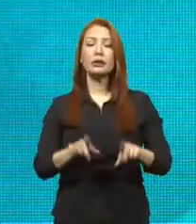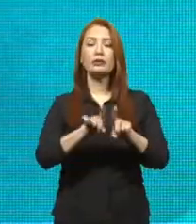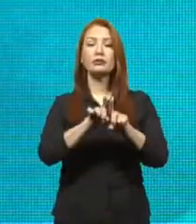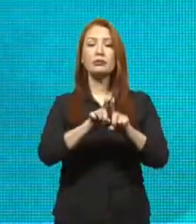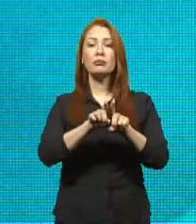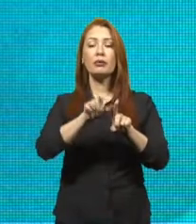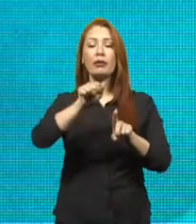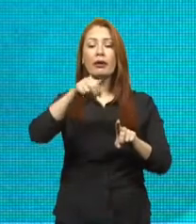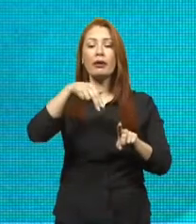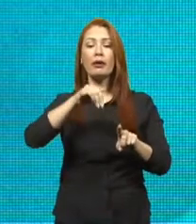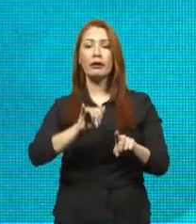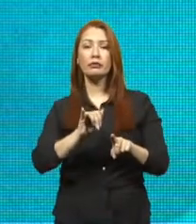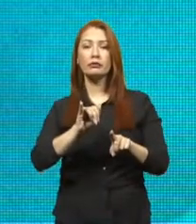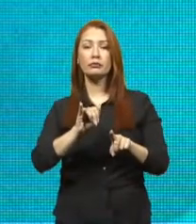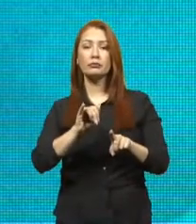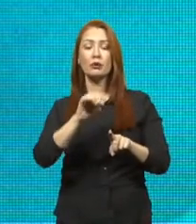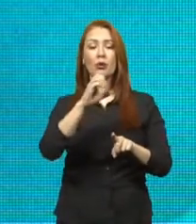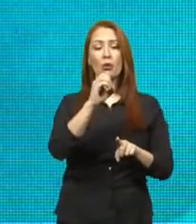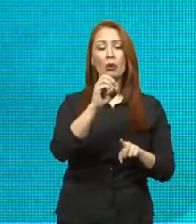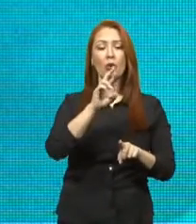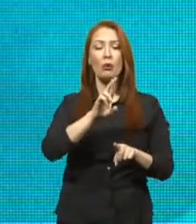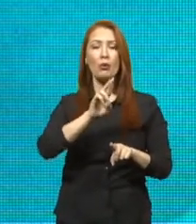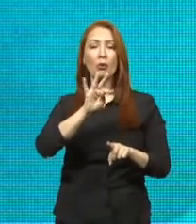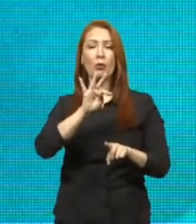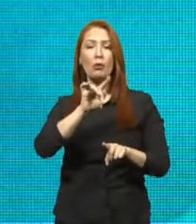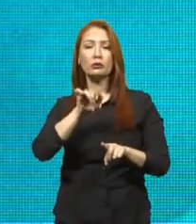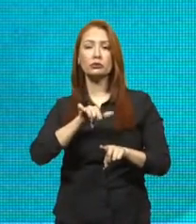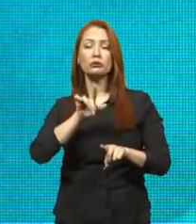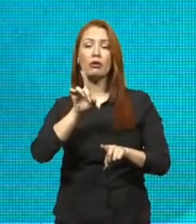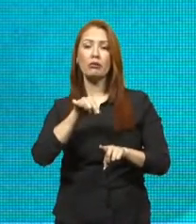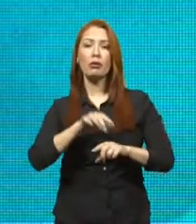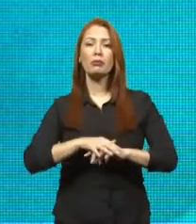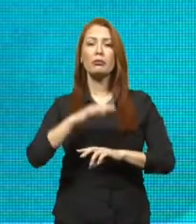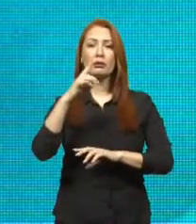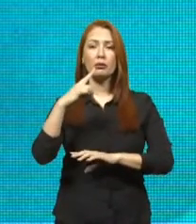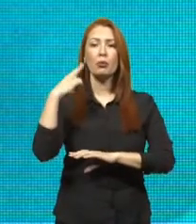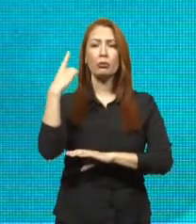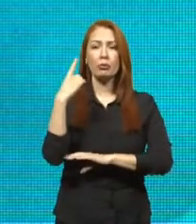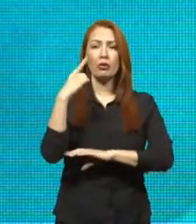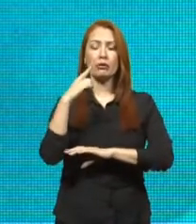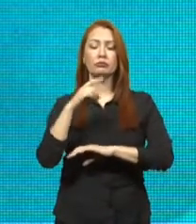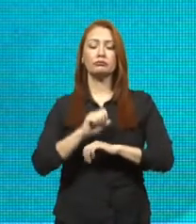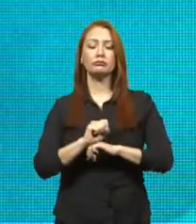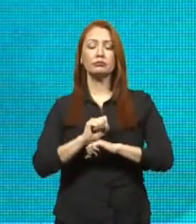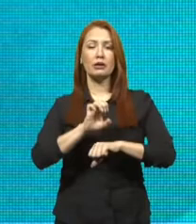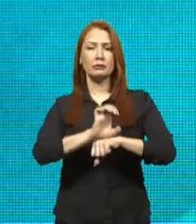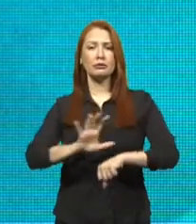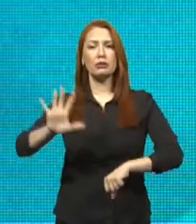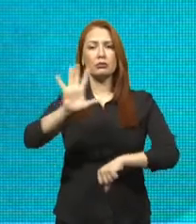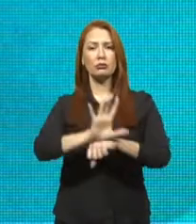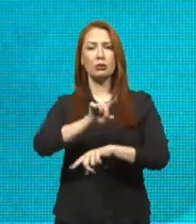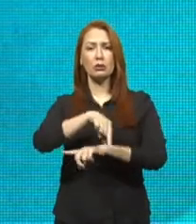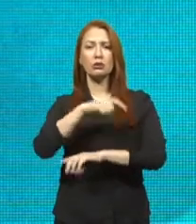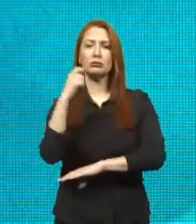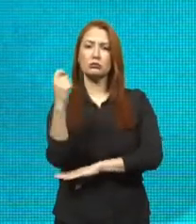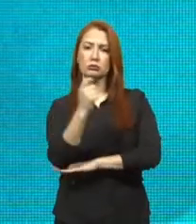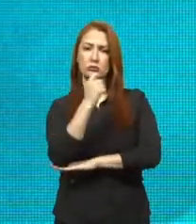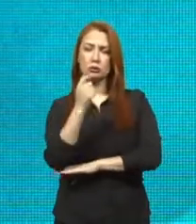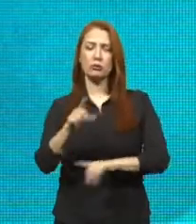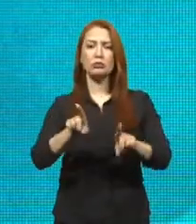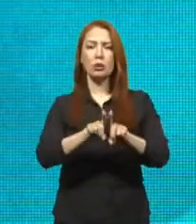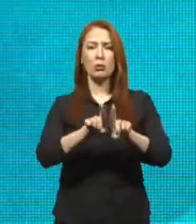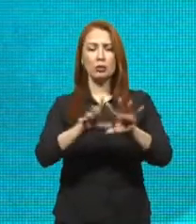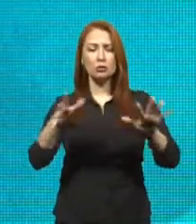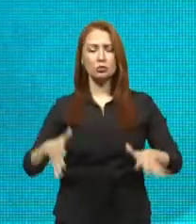que é a nossa deputada estadual aqui no Rio Grande do Sul, se inspirou nesse projeto de lei